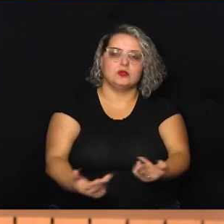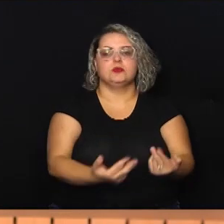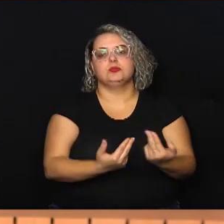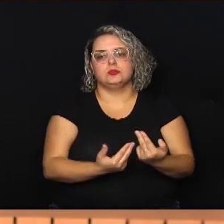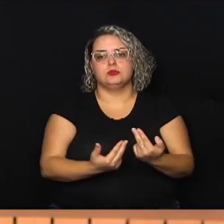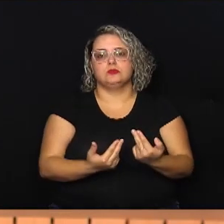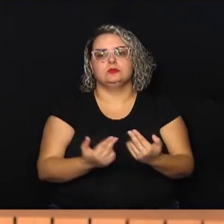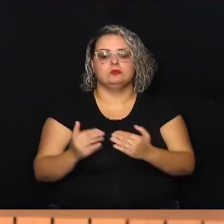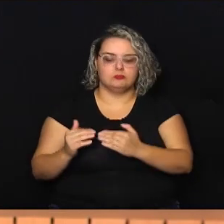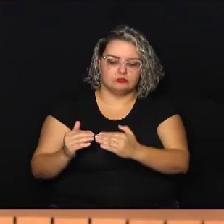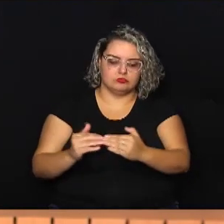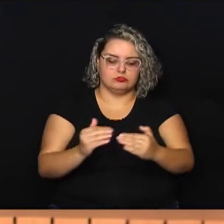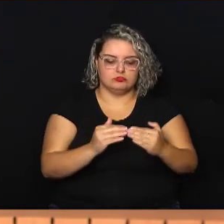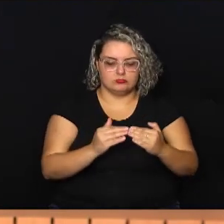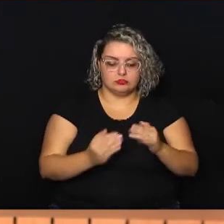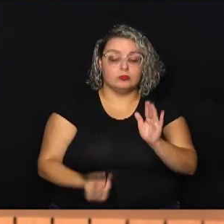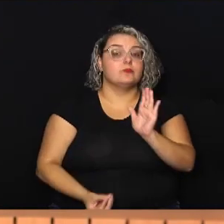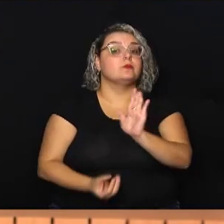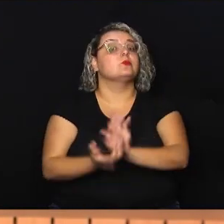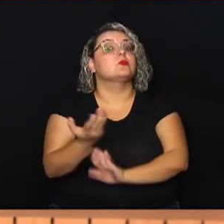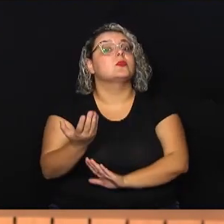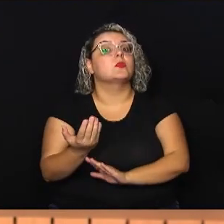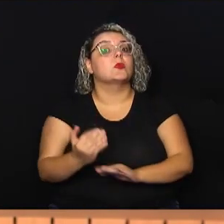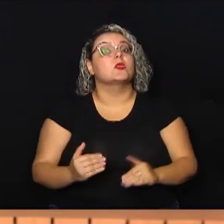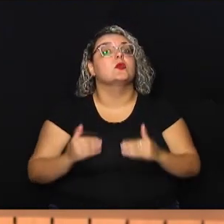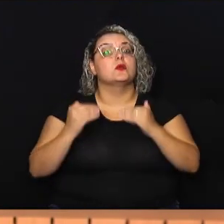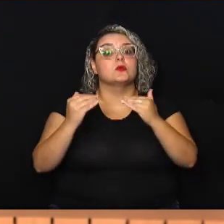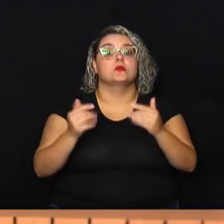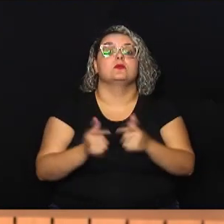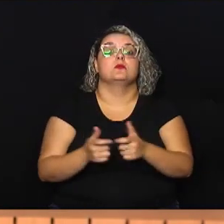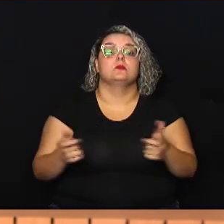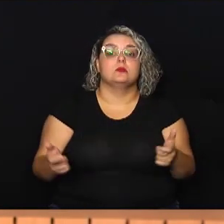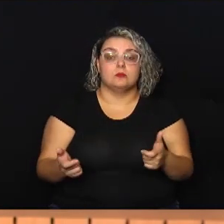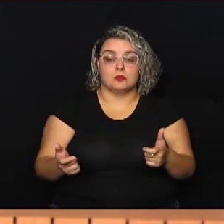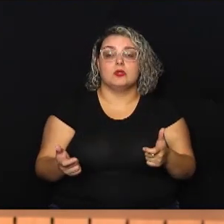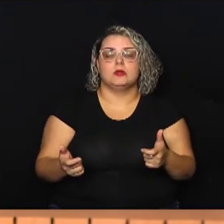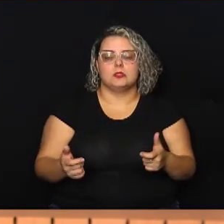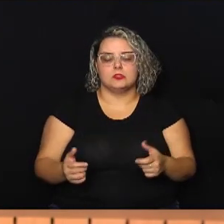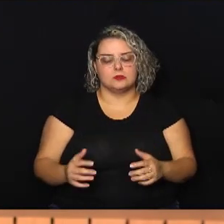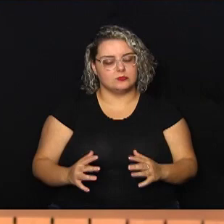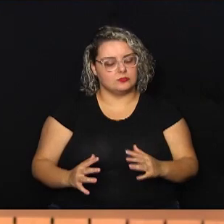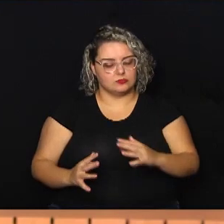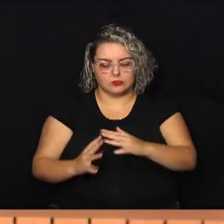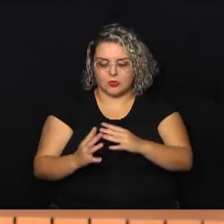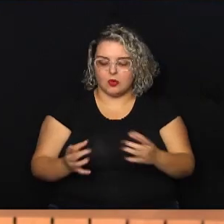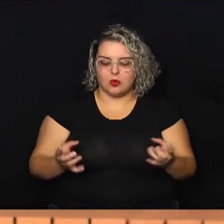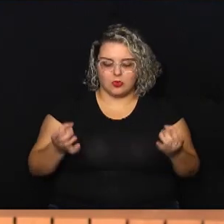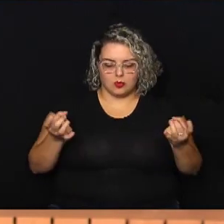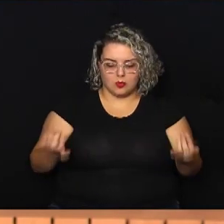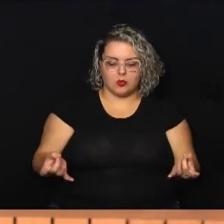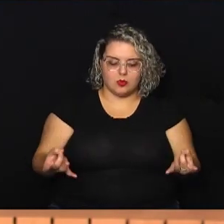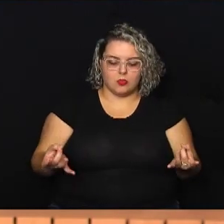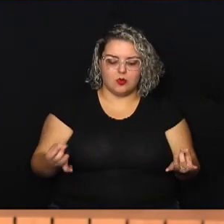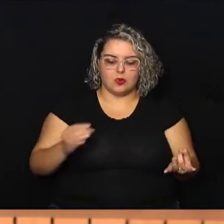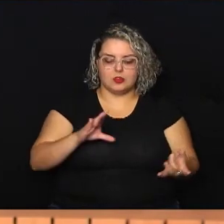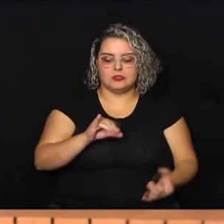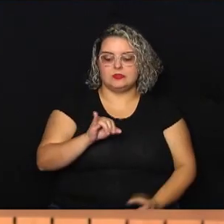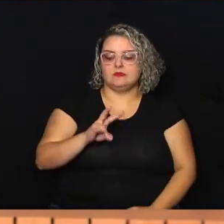si e estabelecer um nível mais elevado de civilização holística e de perene